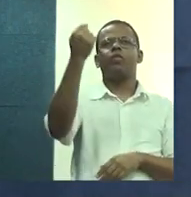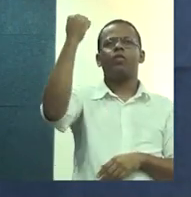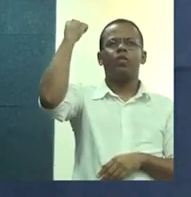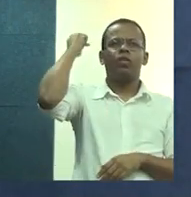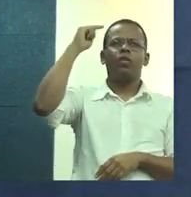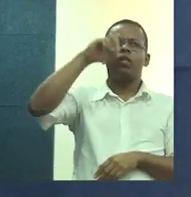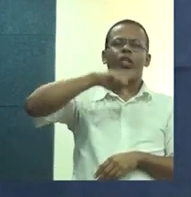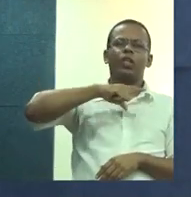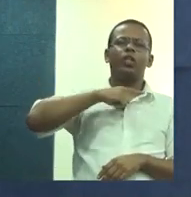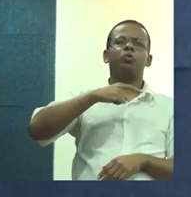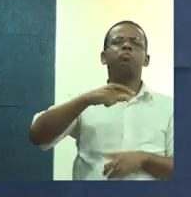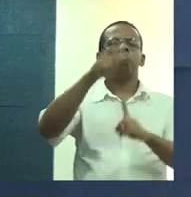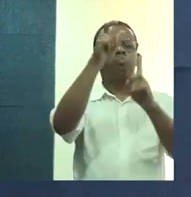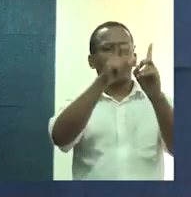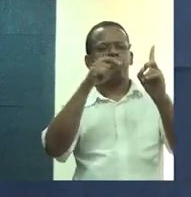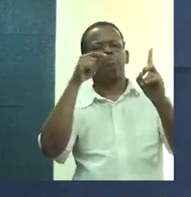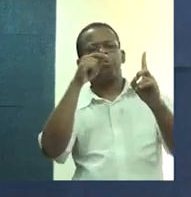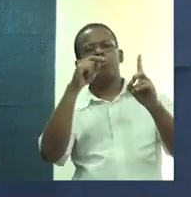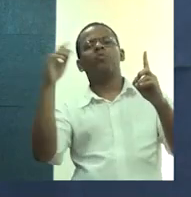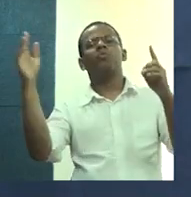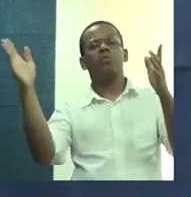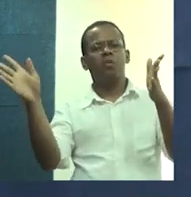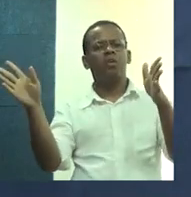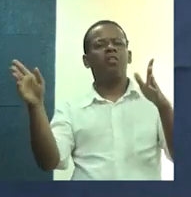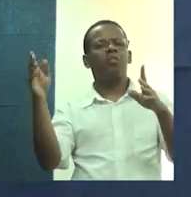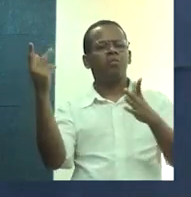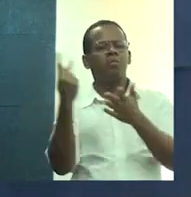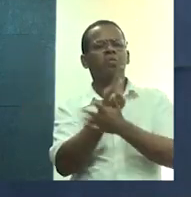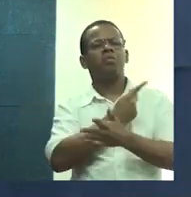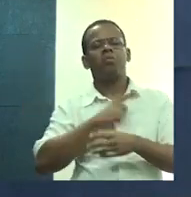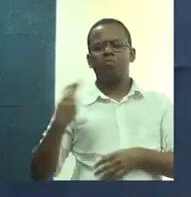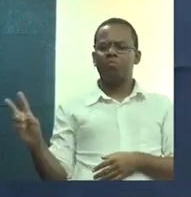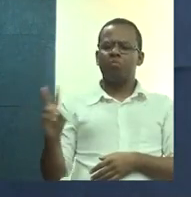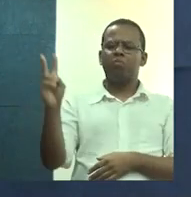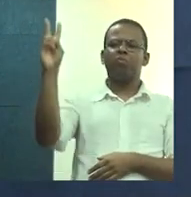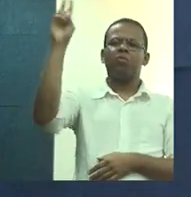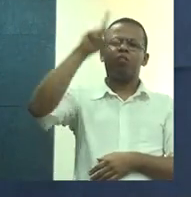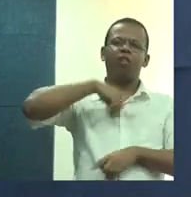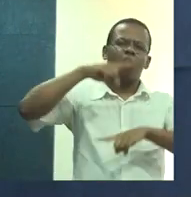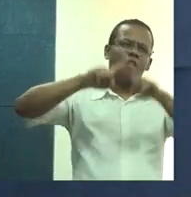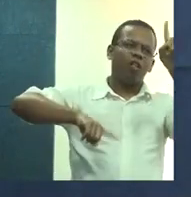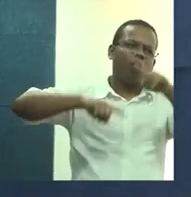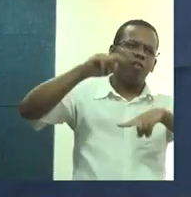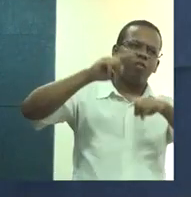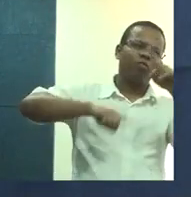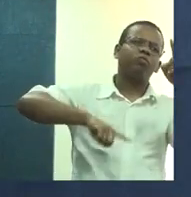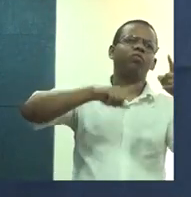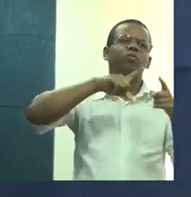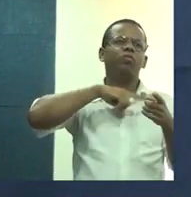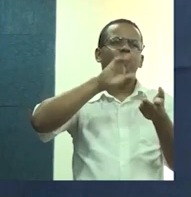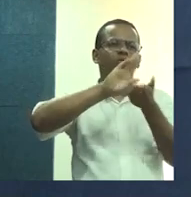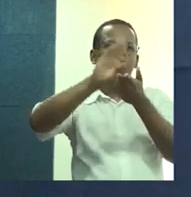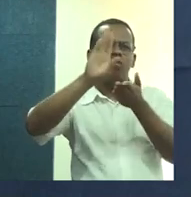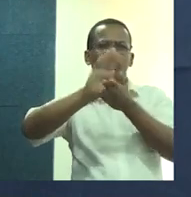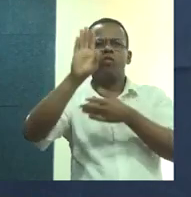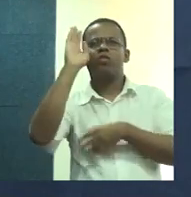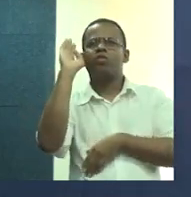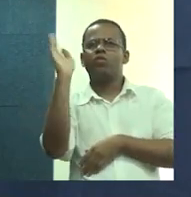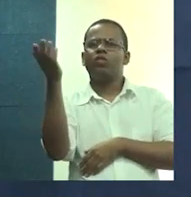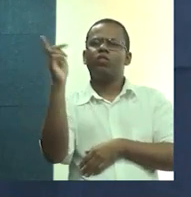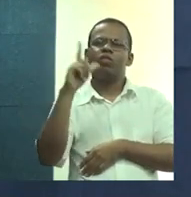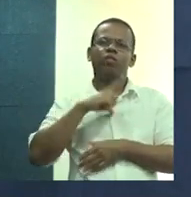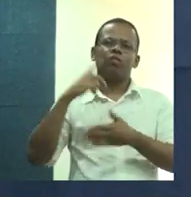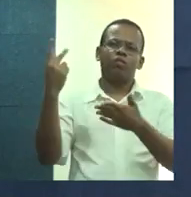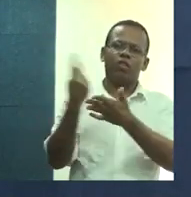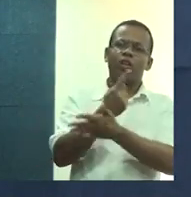de além de reconhecer aquele que tá acontecendo a gente premiar valorizar Isso é materialmente mesmo com recurso daquele que já